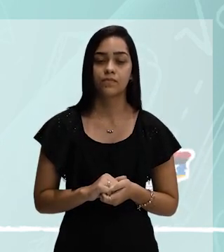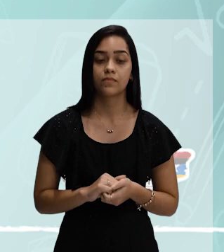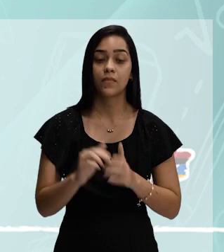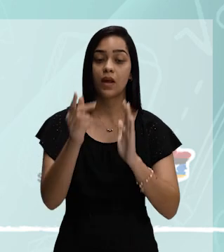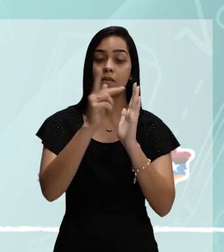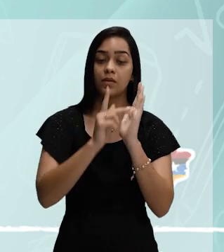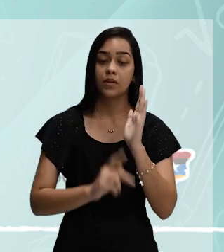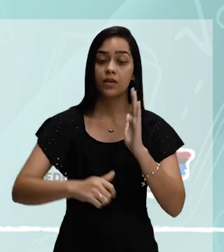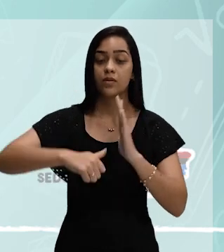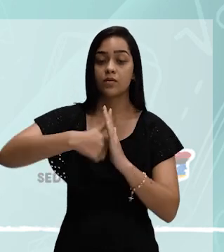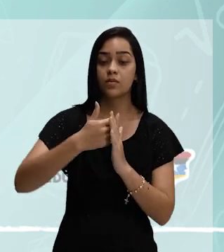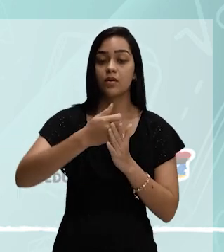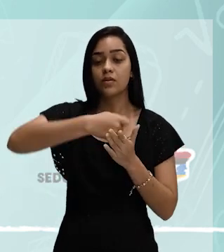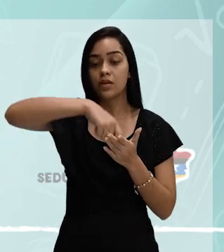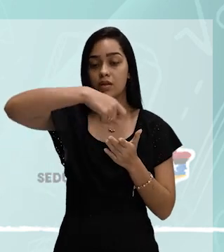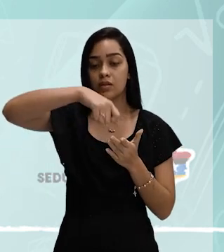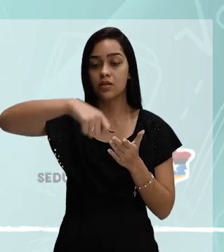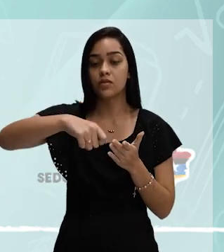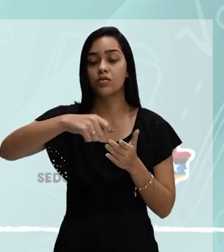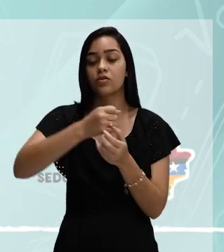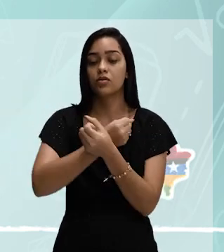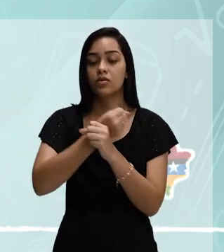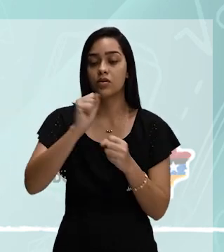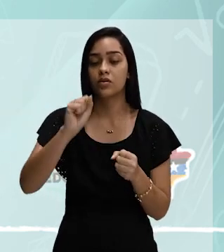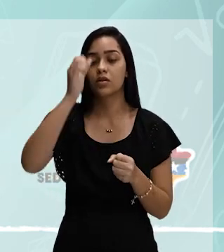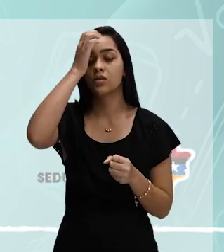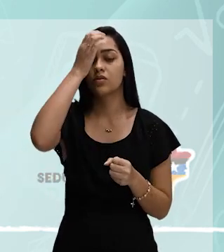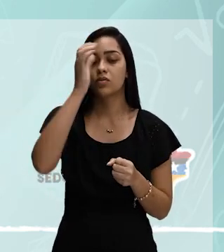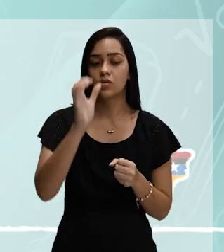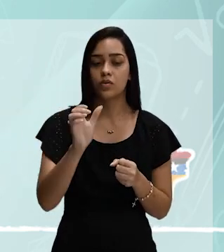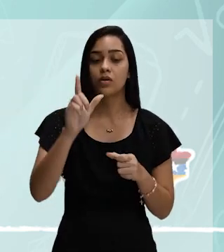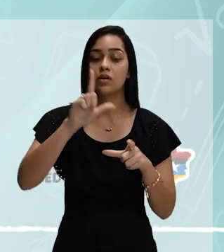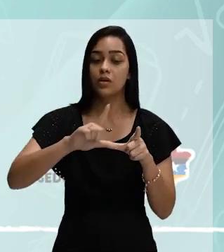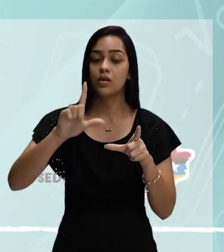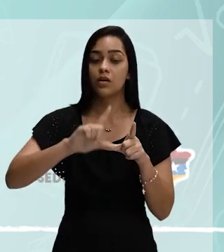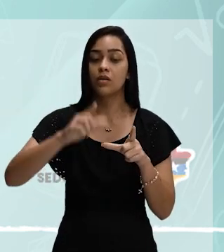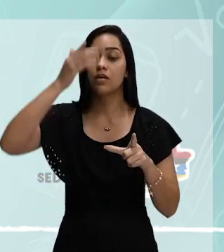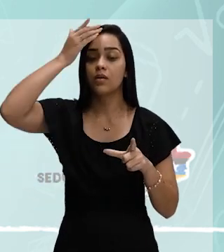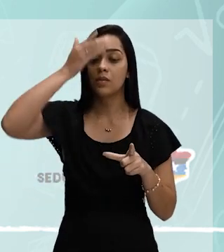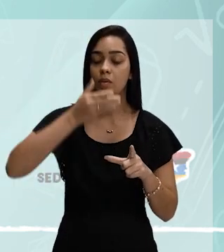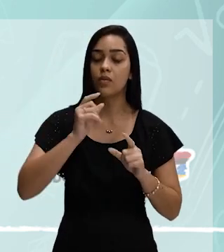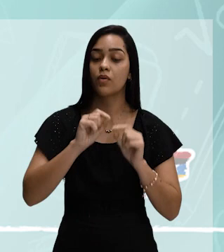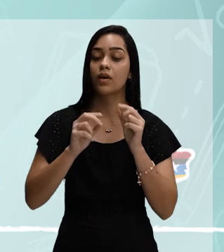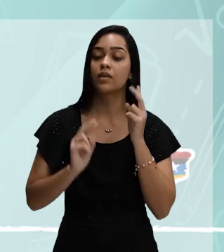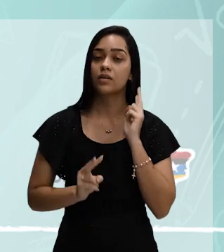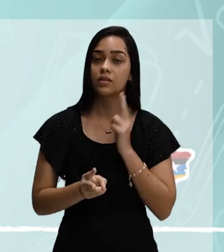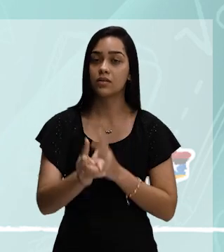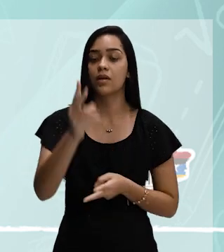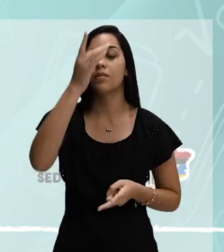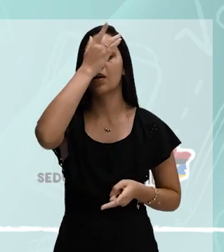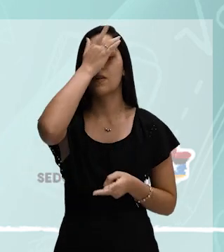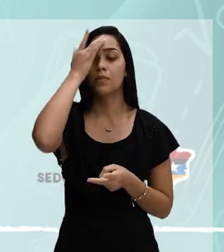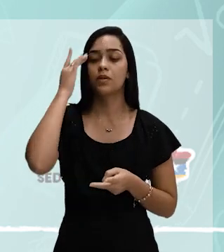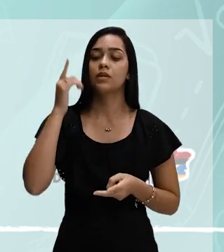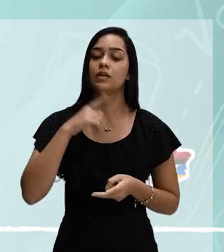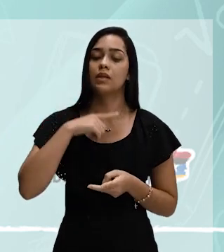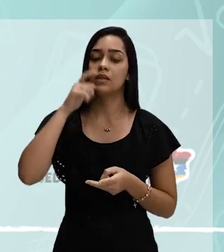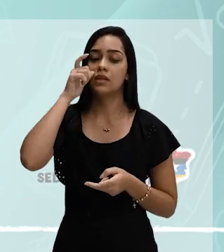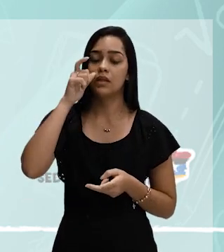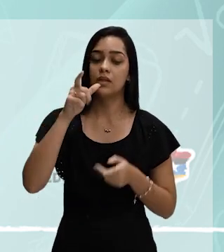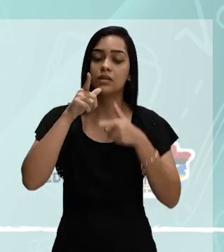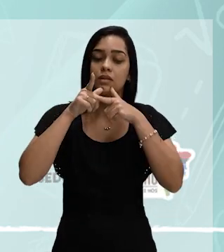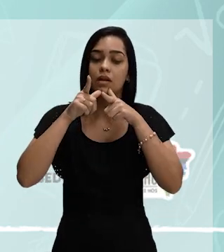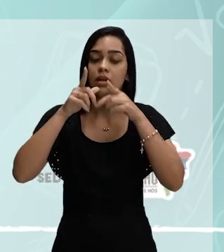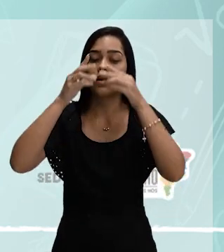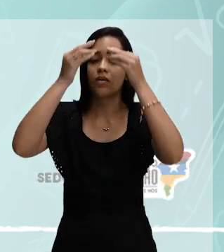eficiente. A poesia está entre os primeiros registros de grande parte das culturas letradas, o que comprova que